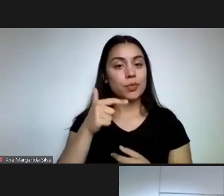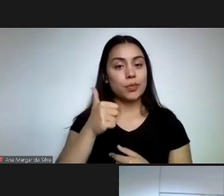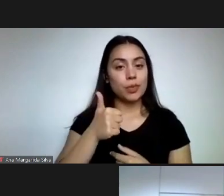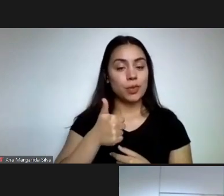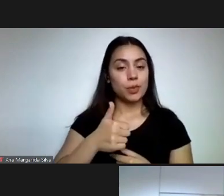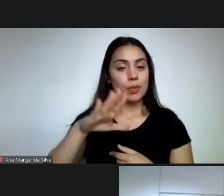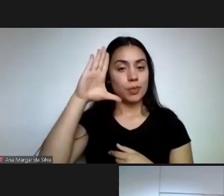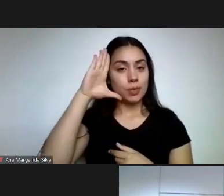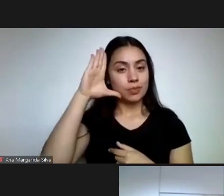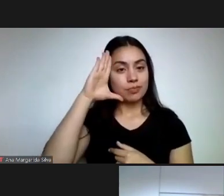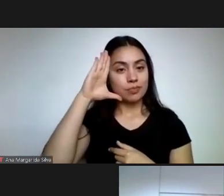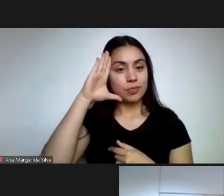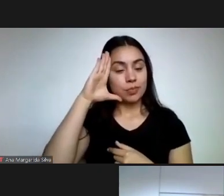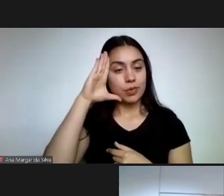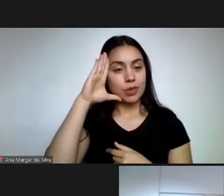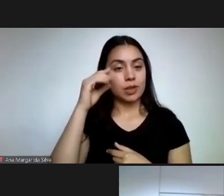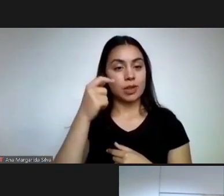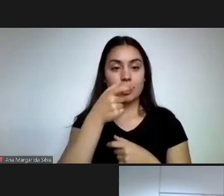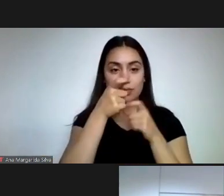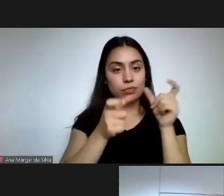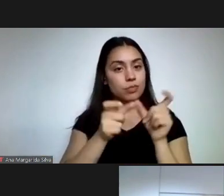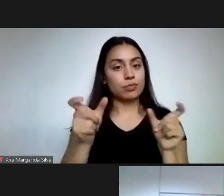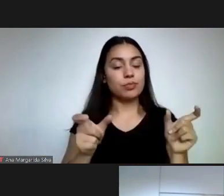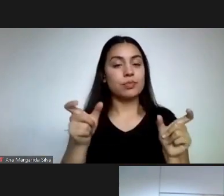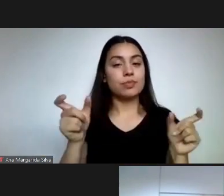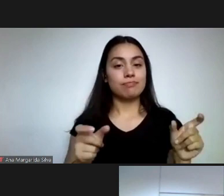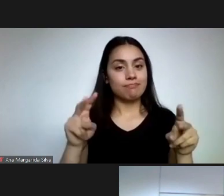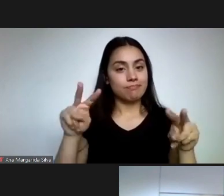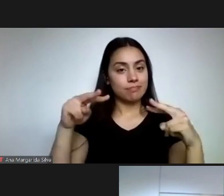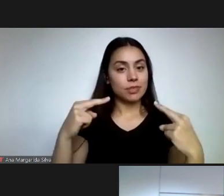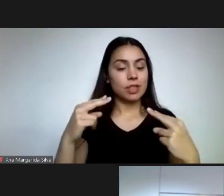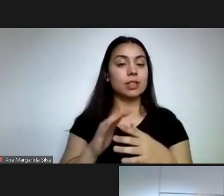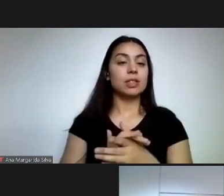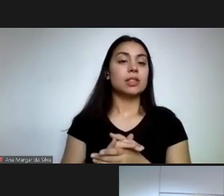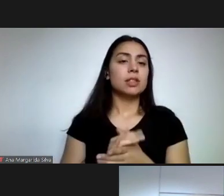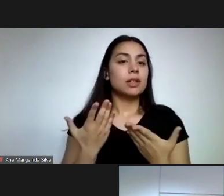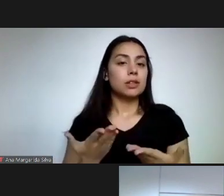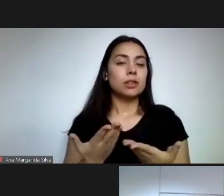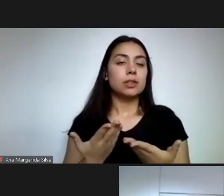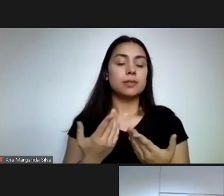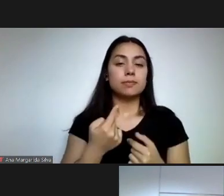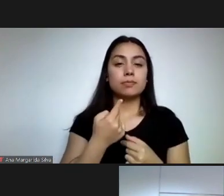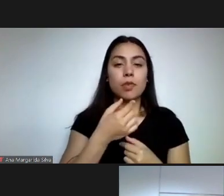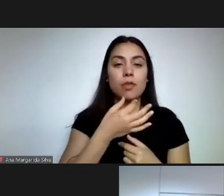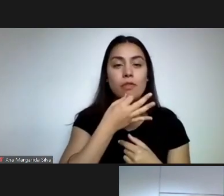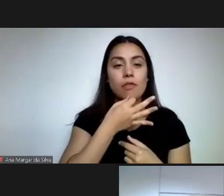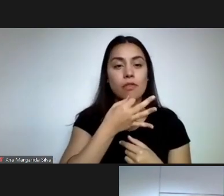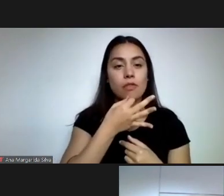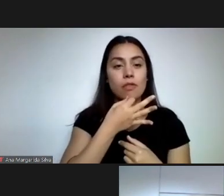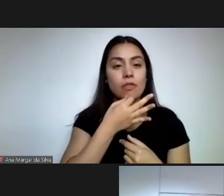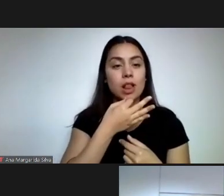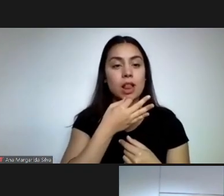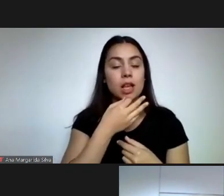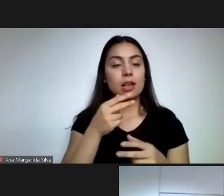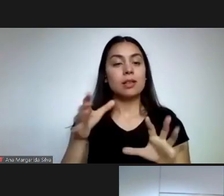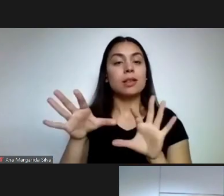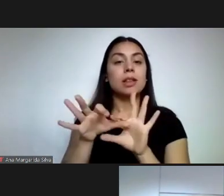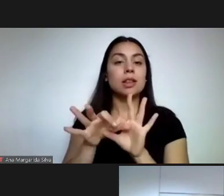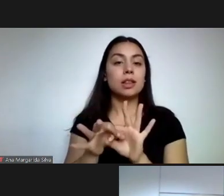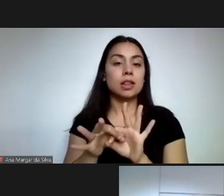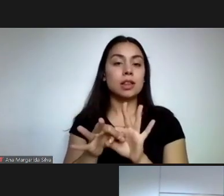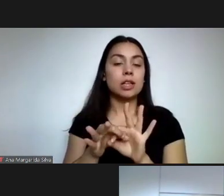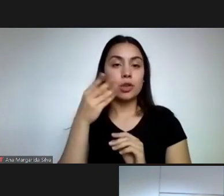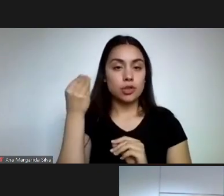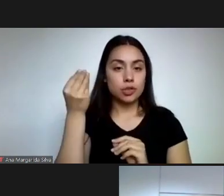todas as pessoas presentes. Pronto, eu venho dar um bocadinho uma perspectiva dentro do setor da juventude. A Associação PAR